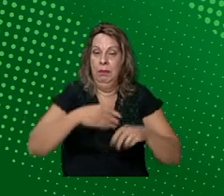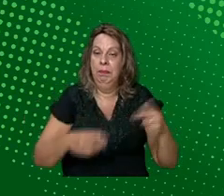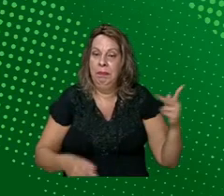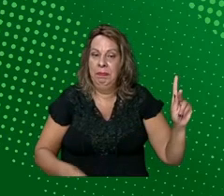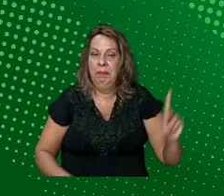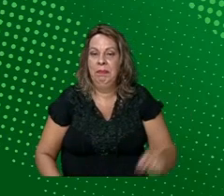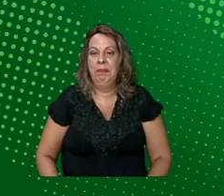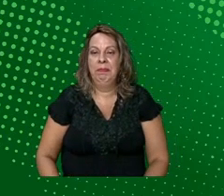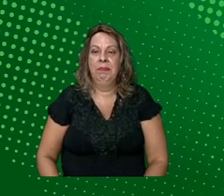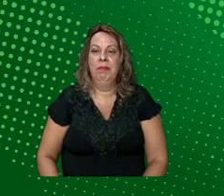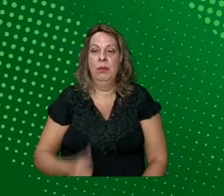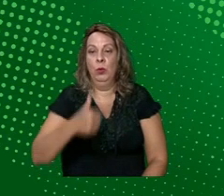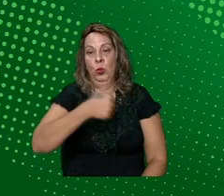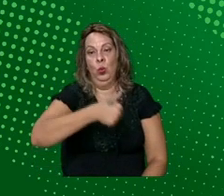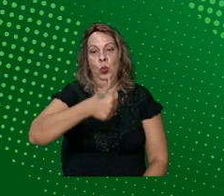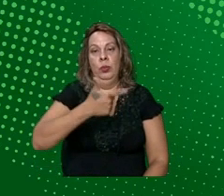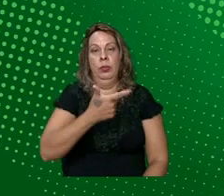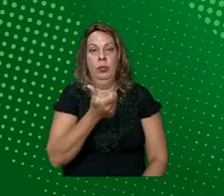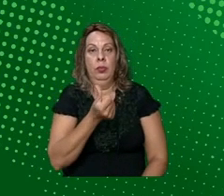isso aí, olha só,